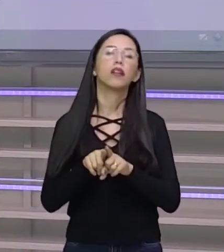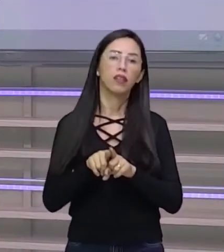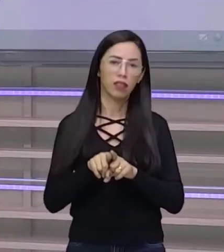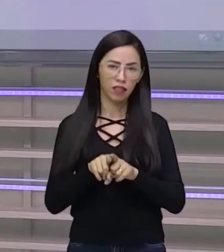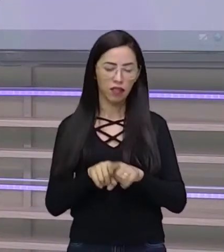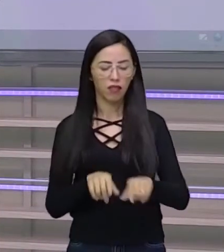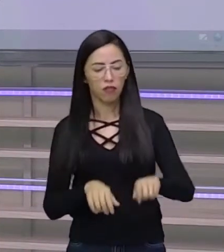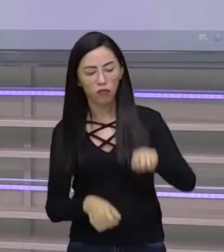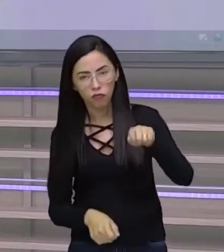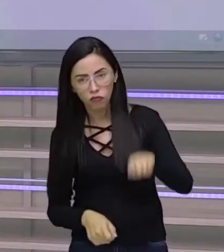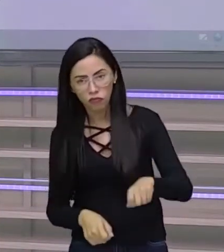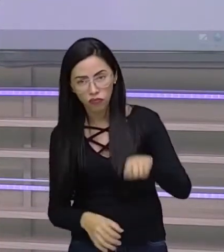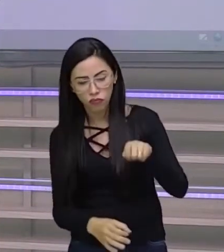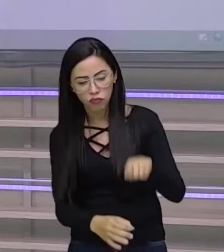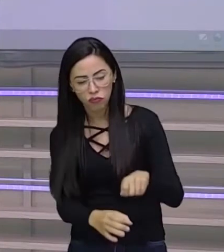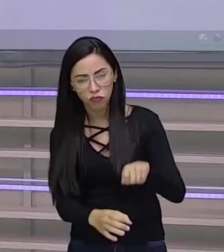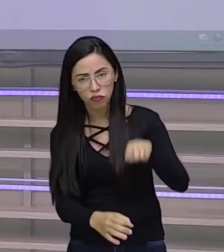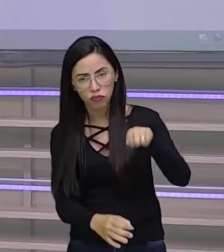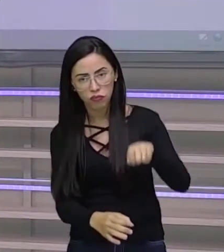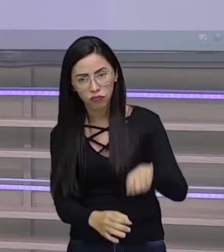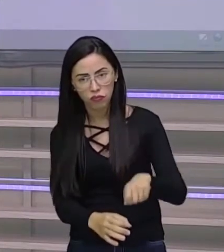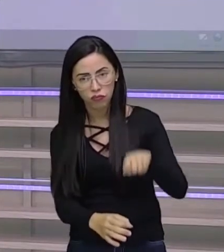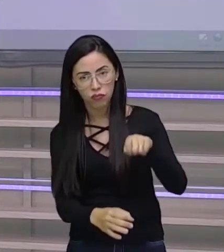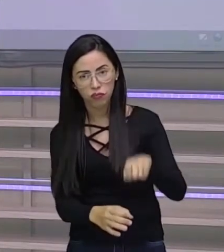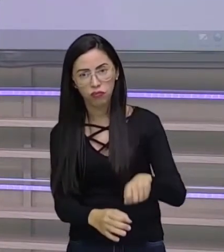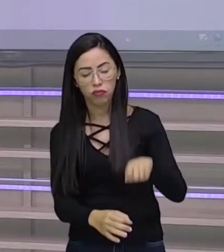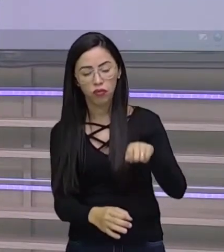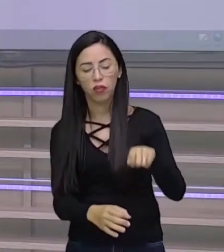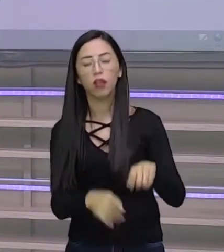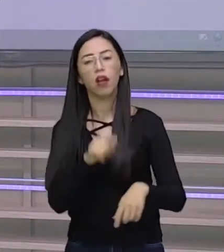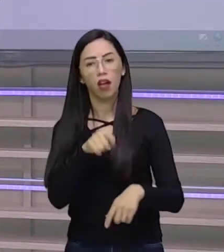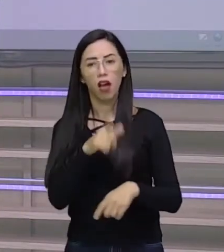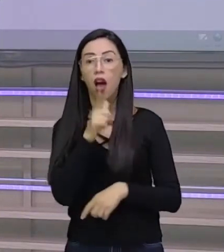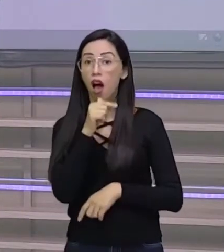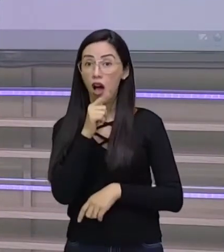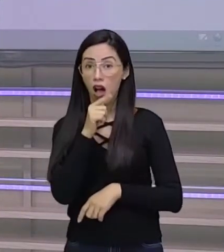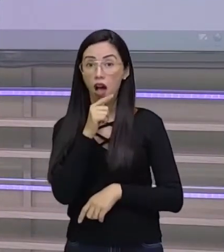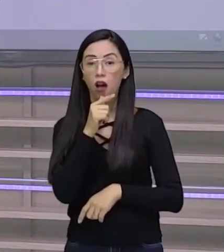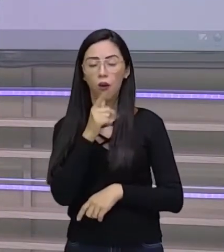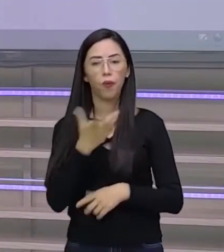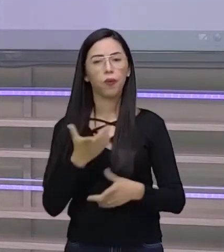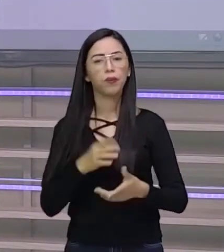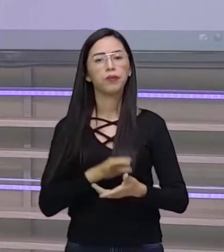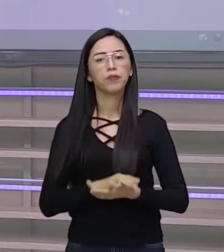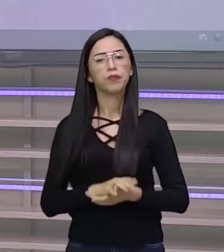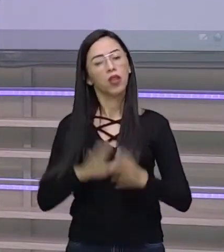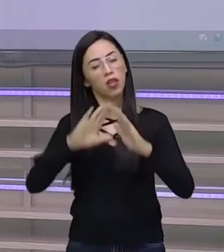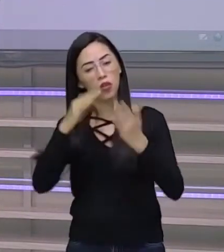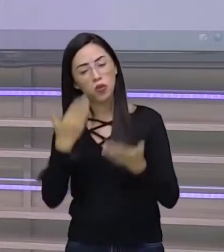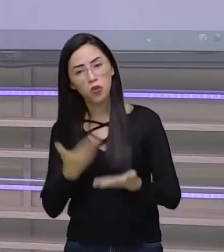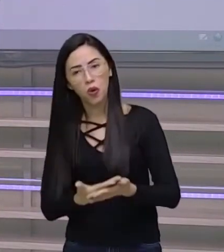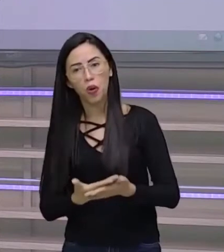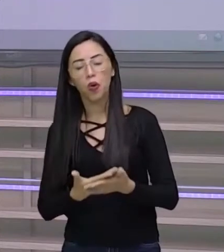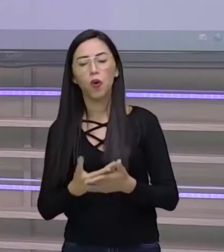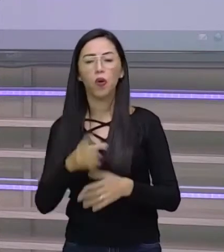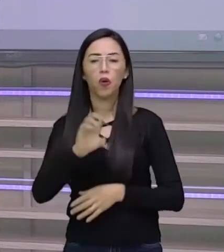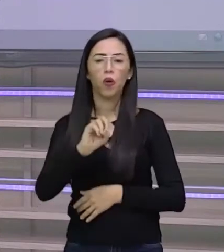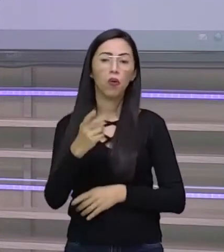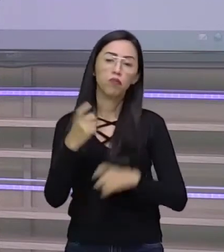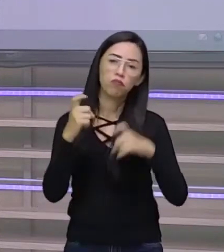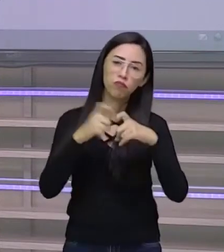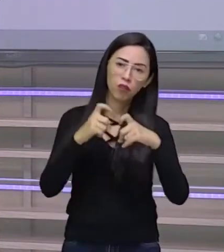bebedouro, aquela água geladinha, né, que nós às vezes utilizamos quando nós estamos em algum lugar, na escola ou no consultório médico,